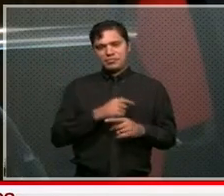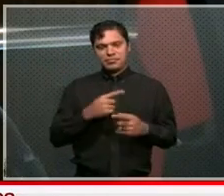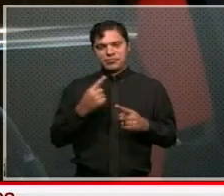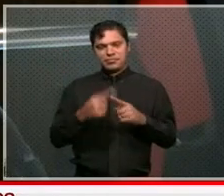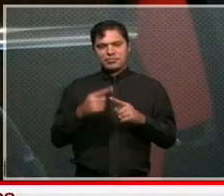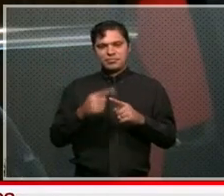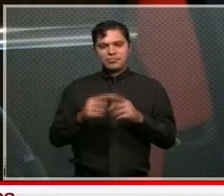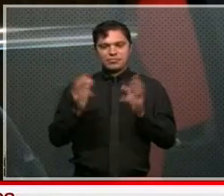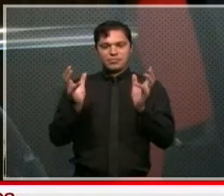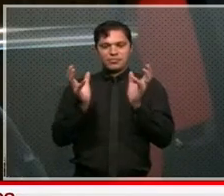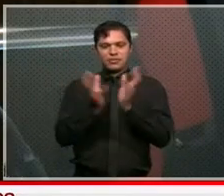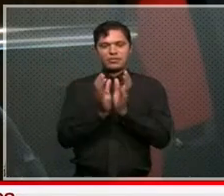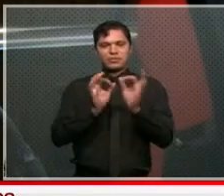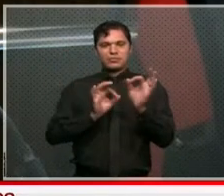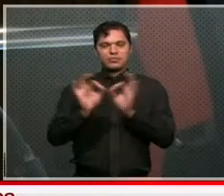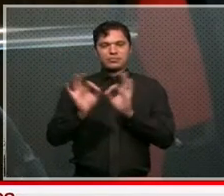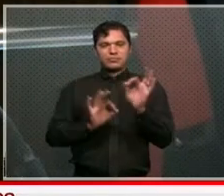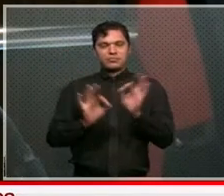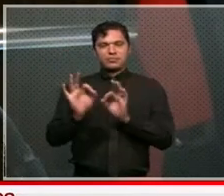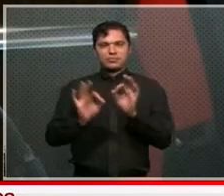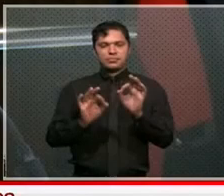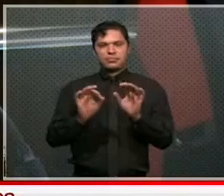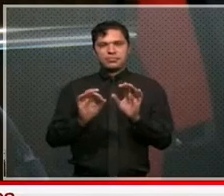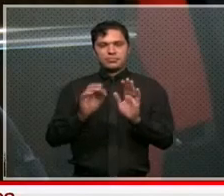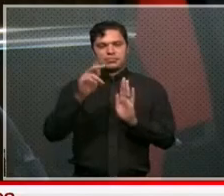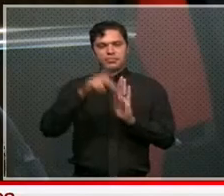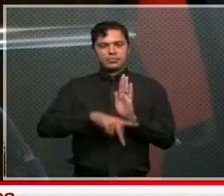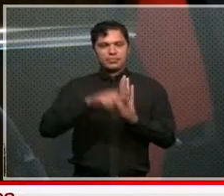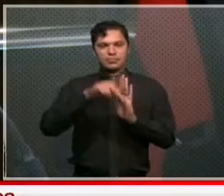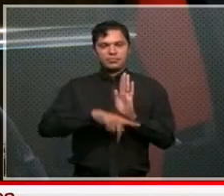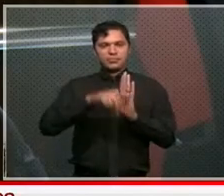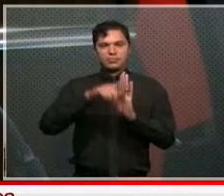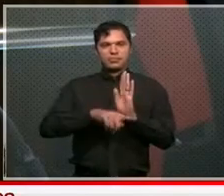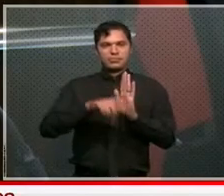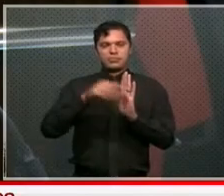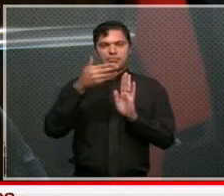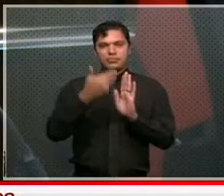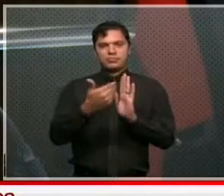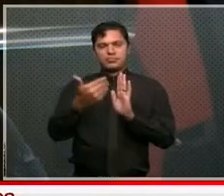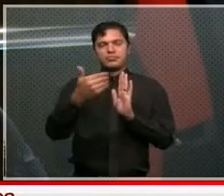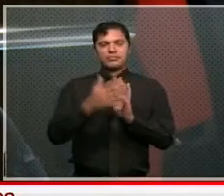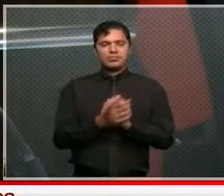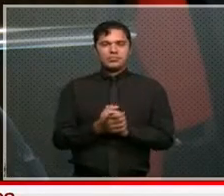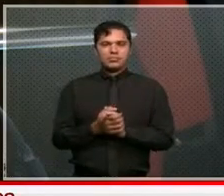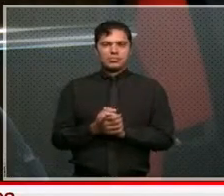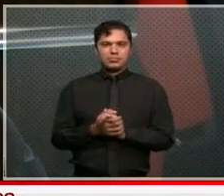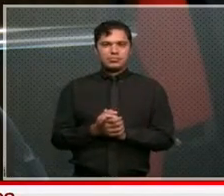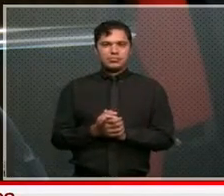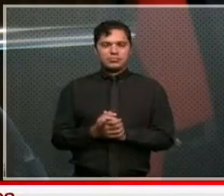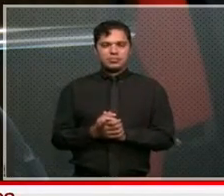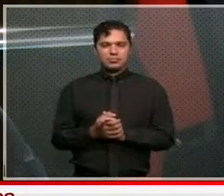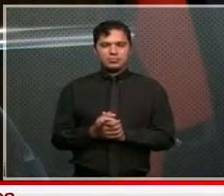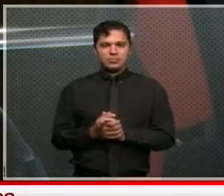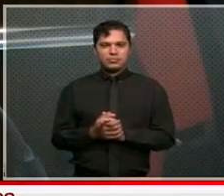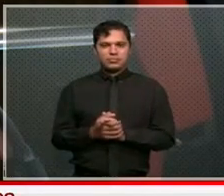um grupo de trabalho que está elaborando projeto para o nds de grande